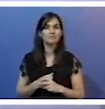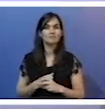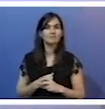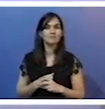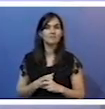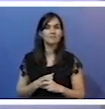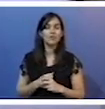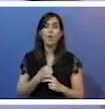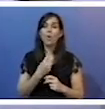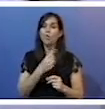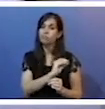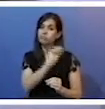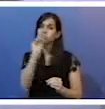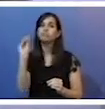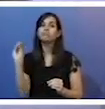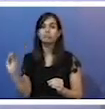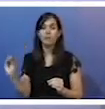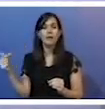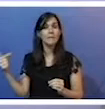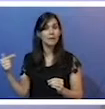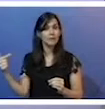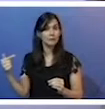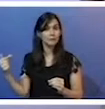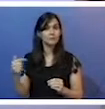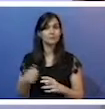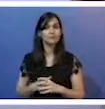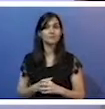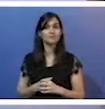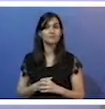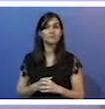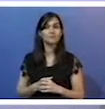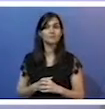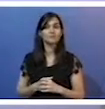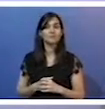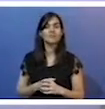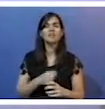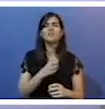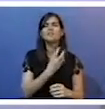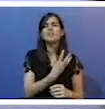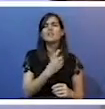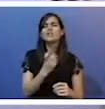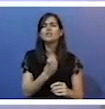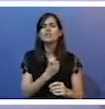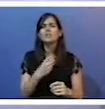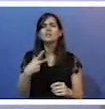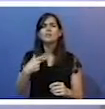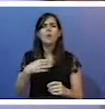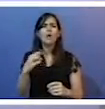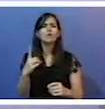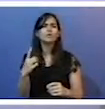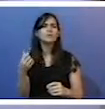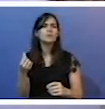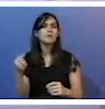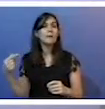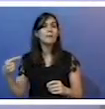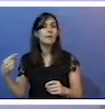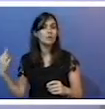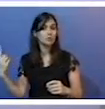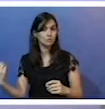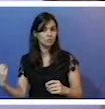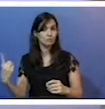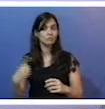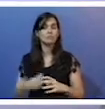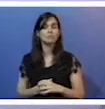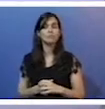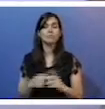passo mais um para cá fazer uma conta de menos vai ficar 16 - um tirou conta de menos porque